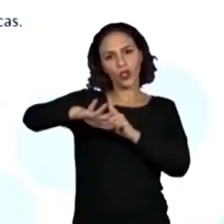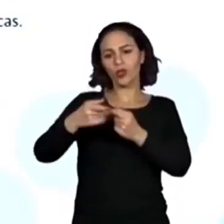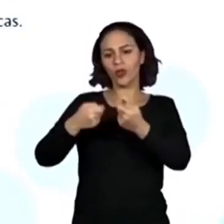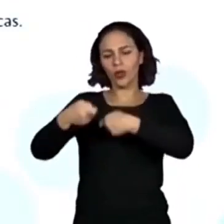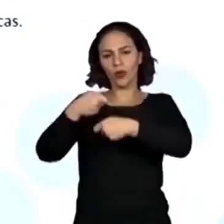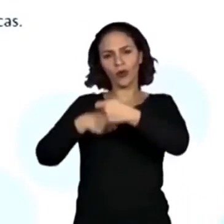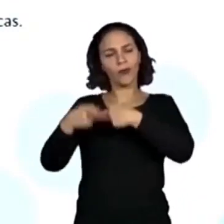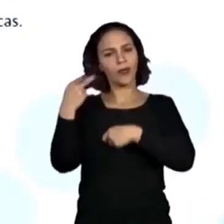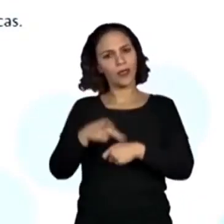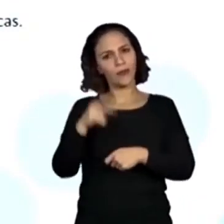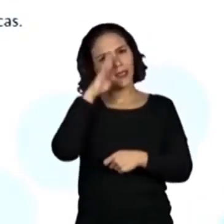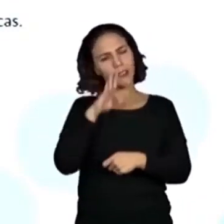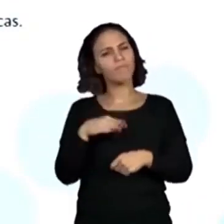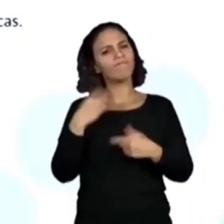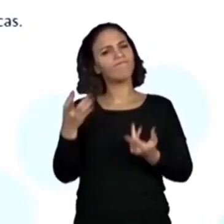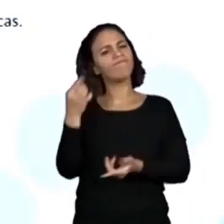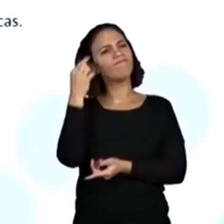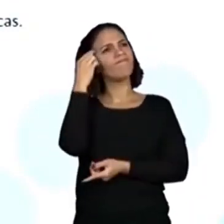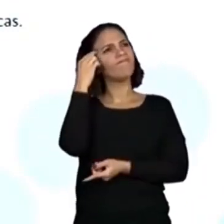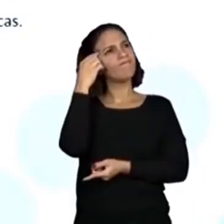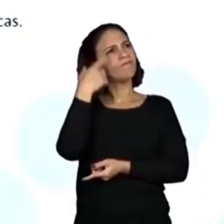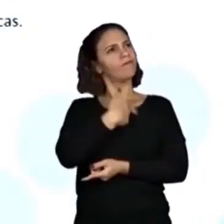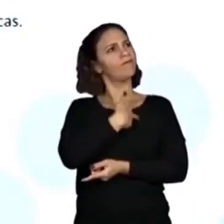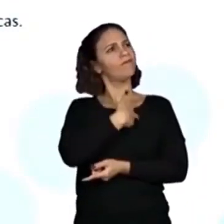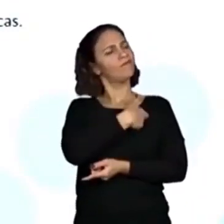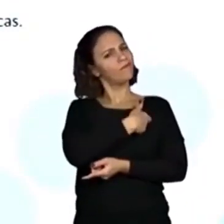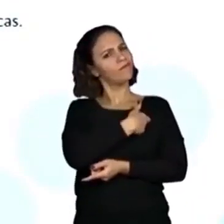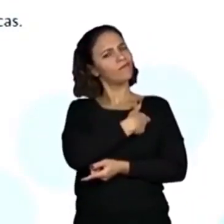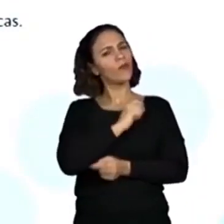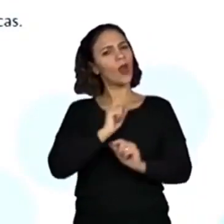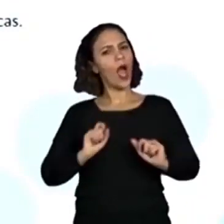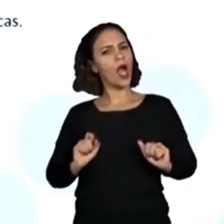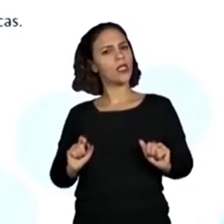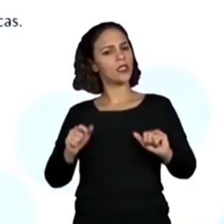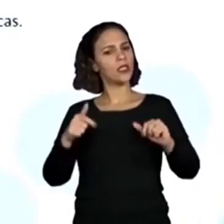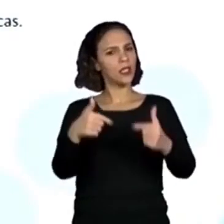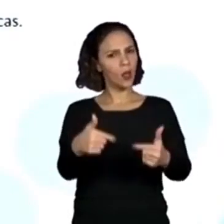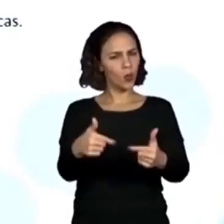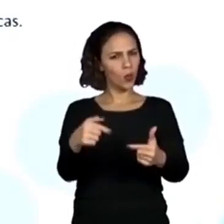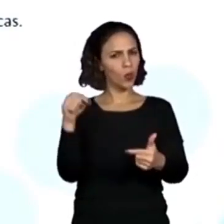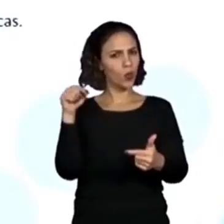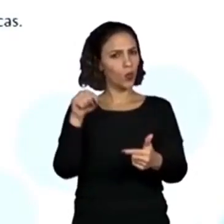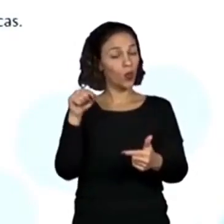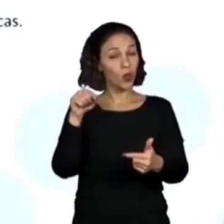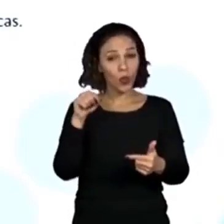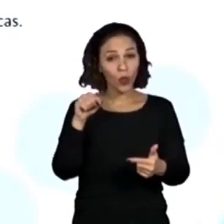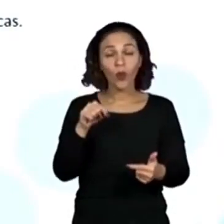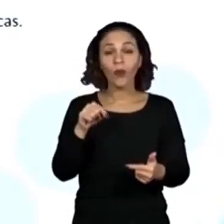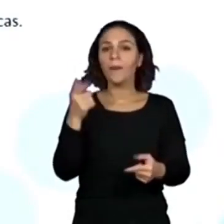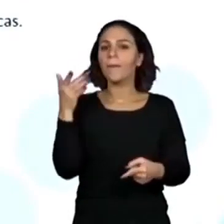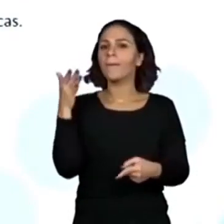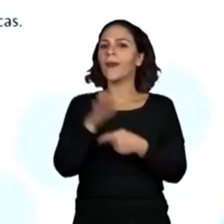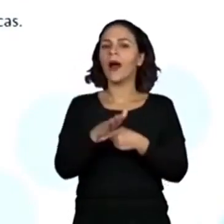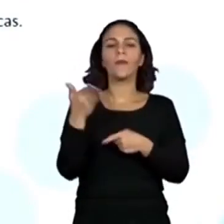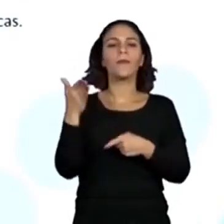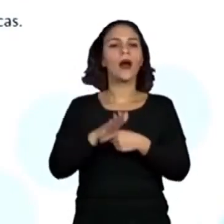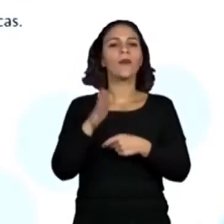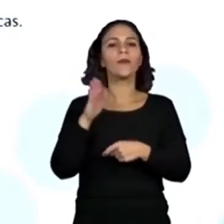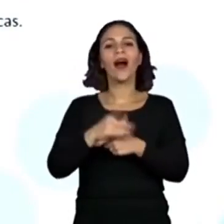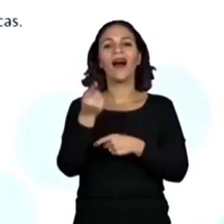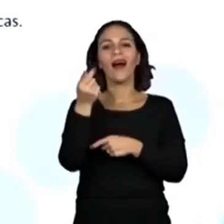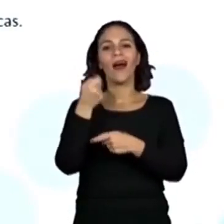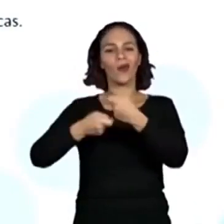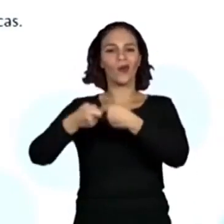Brasil. E Getúlio Vargas tomou algumas atitudes que foram extremamente favoráveis à economia